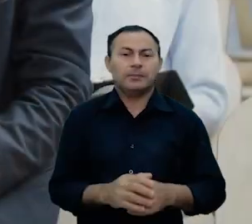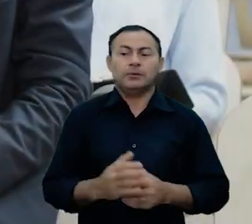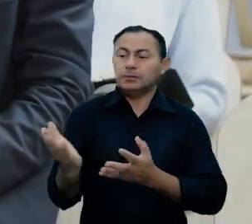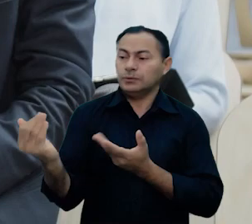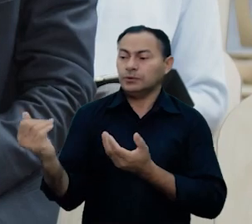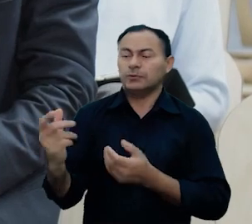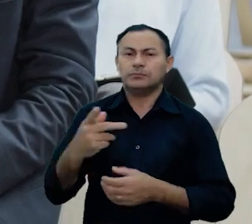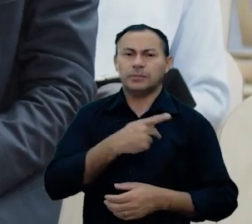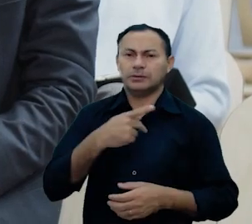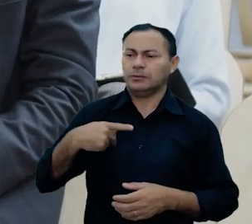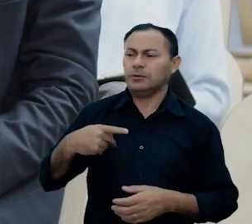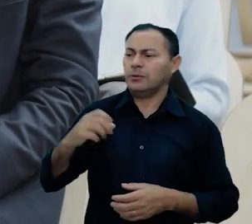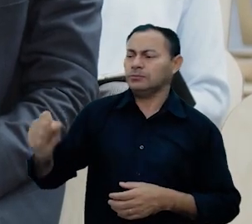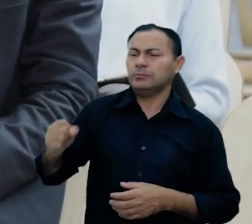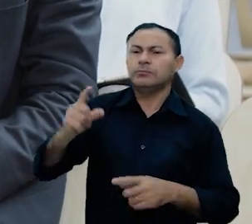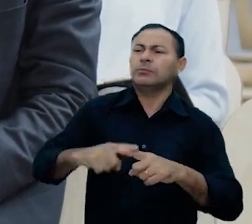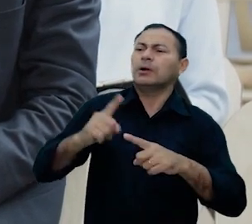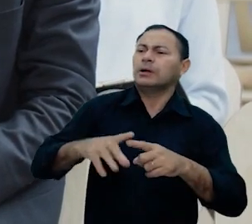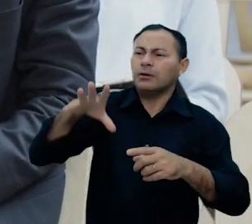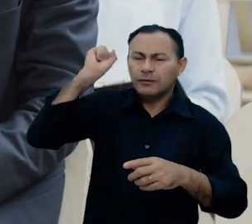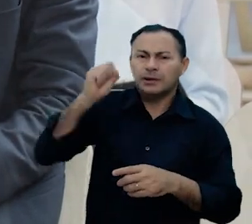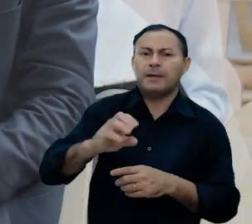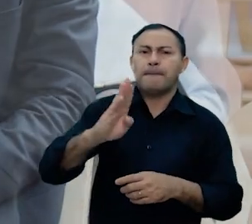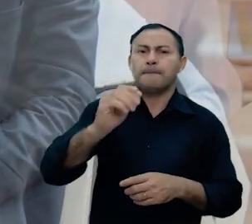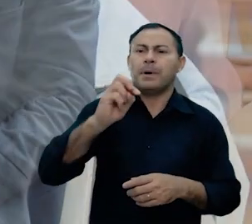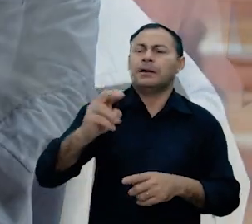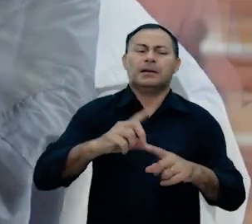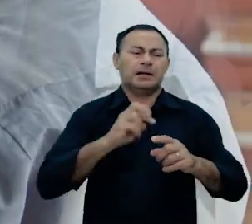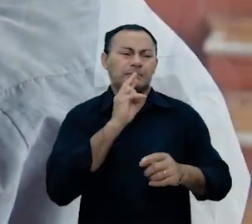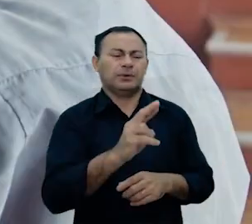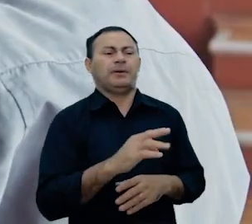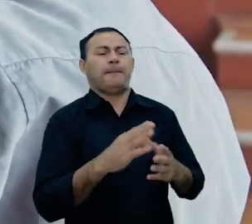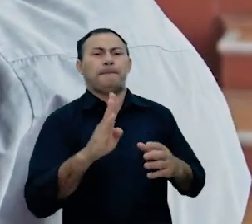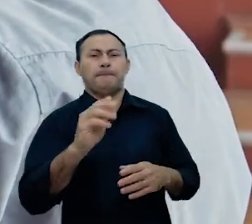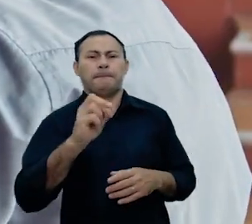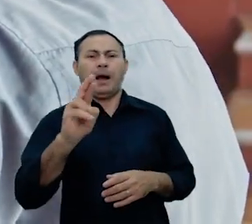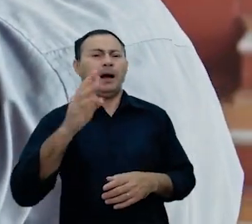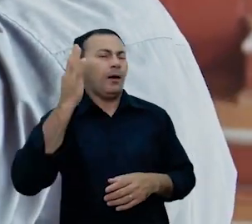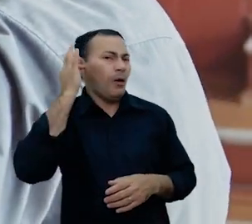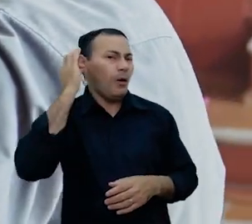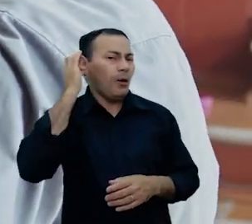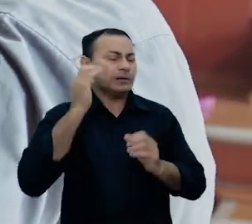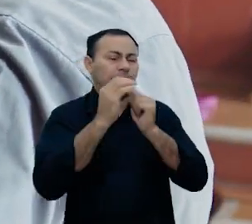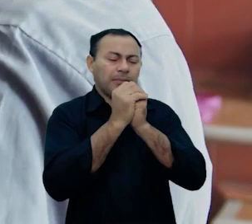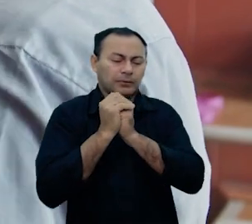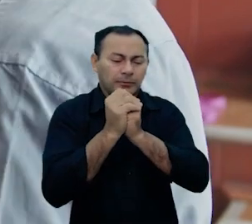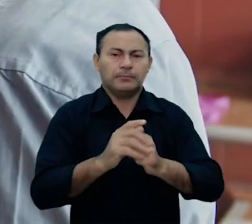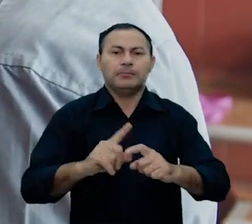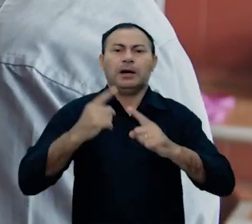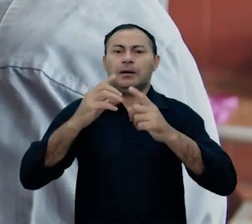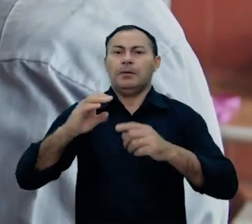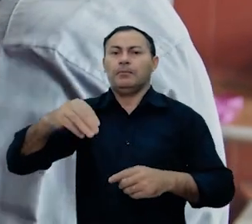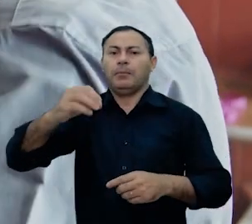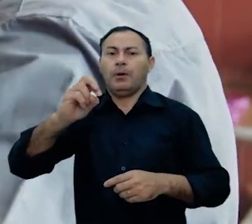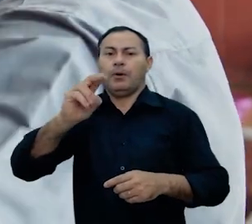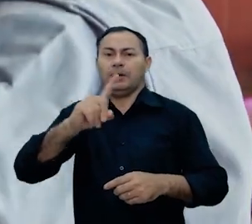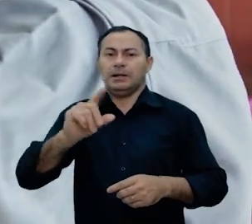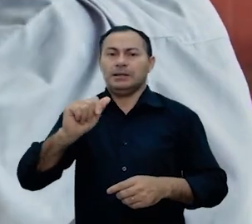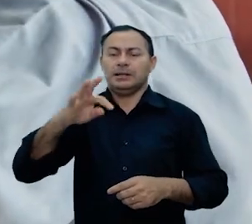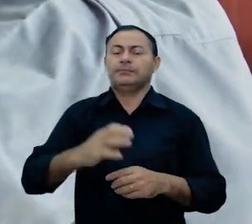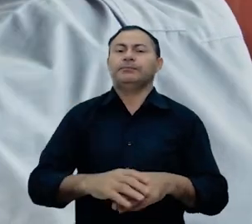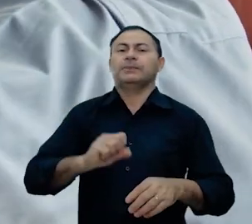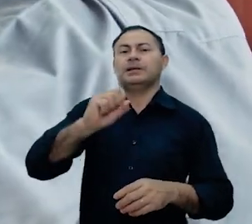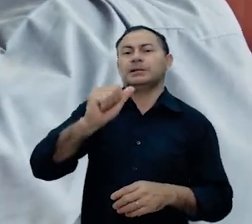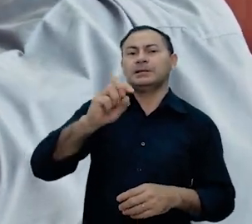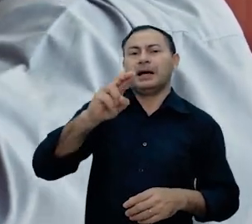pastores perguntou por que ele não ouvia Bach. Ao que o Dr. Jones respondeu: Bach é ótimo para adoração, mas Mozart